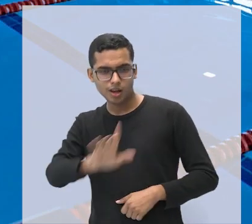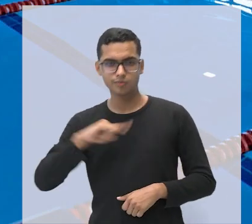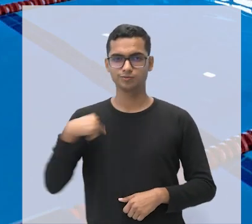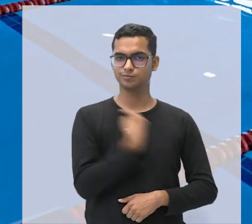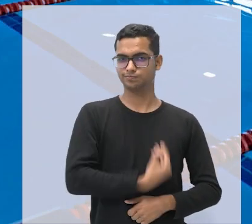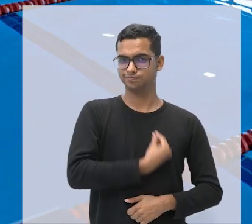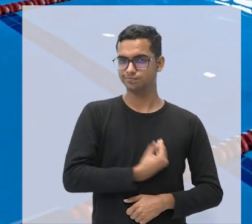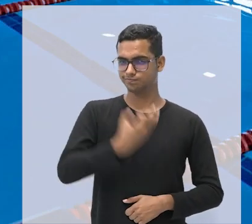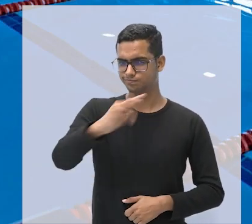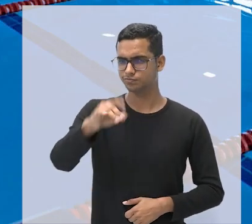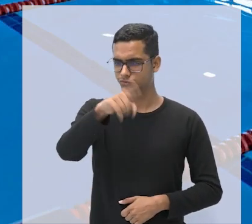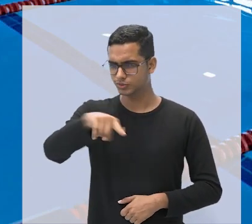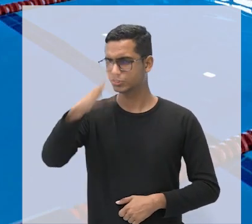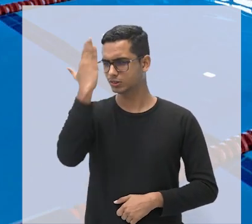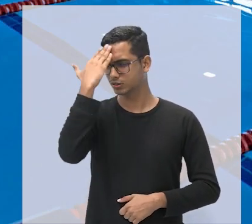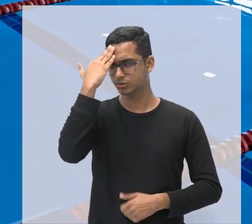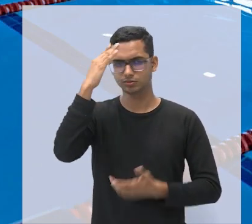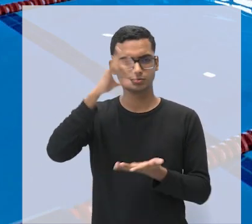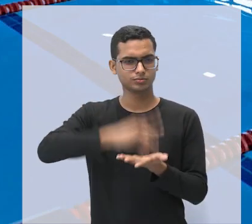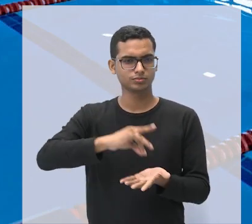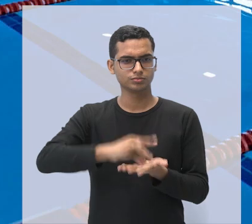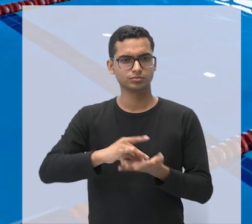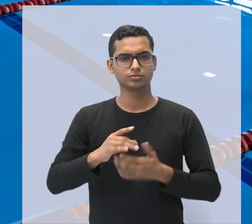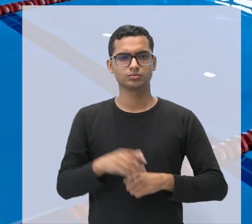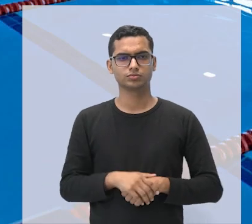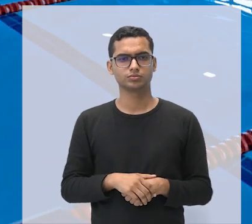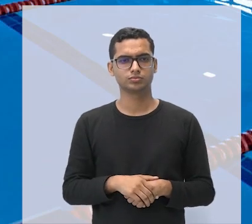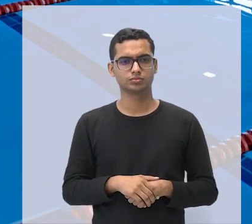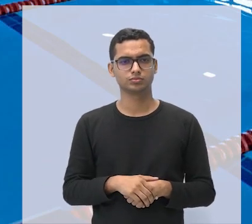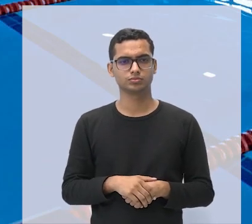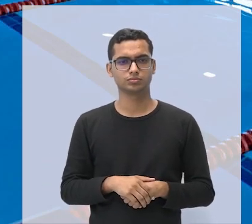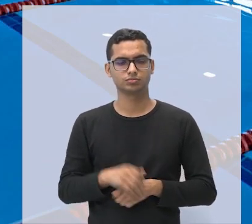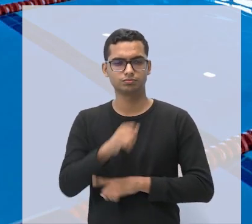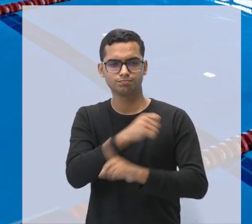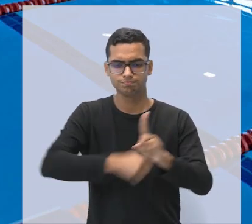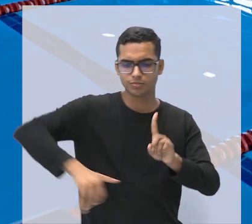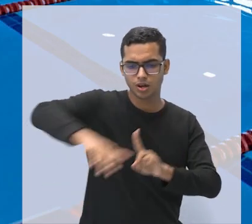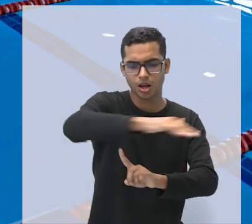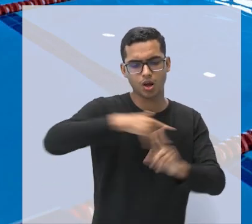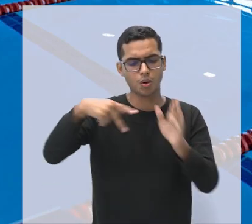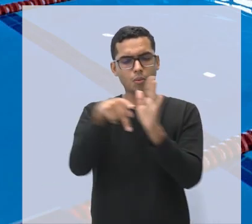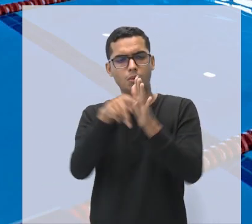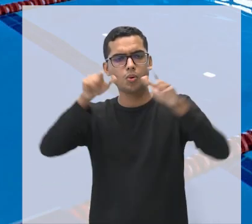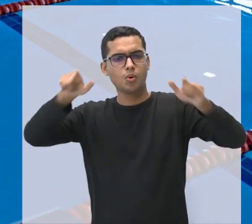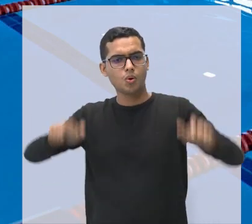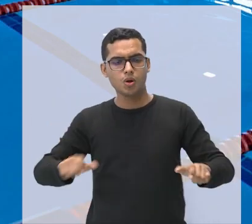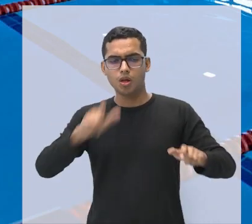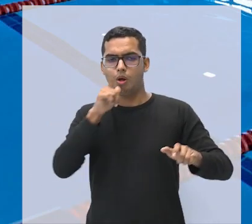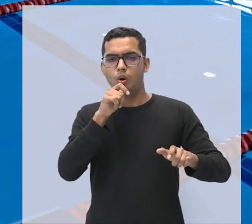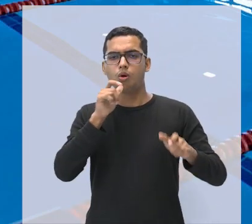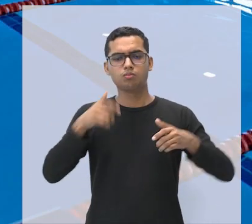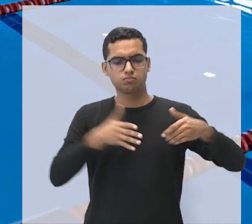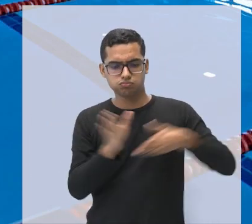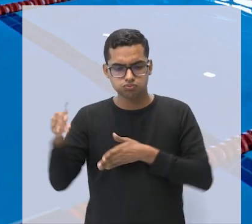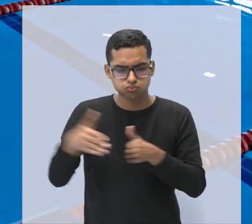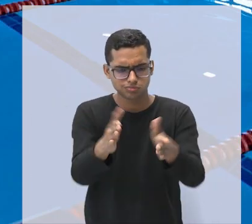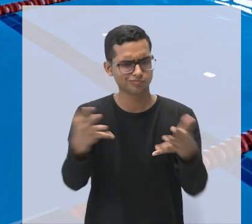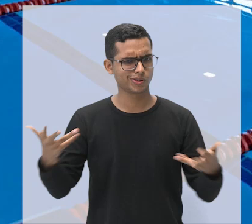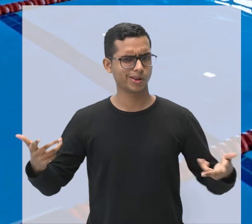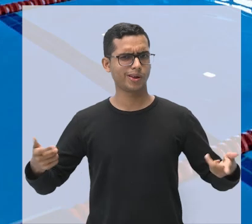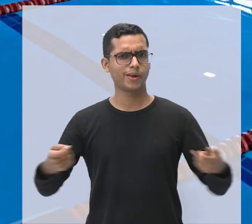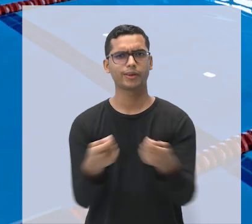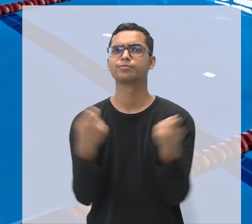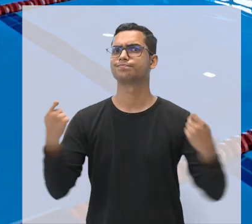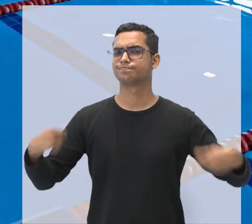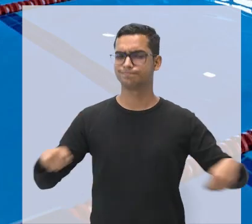Acredito que sim, né? Como vocês sabem, aqui a nossa região é rodeada aí pelos nossos rios maravilhosos,